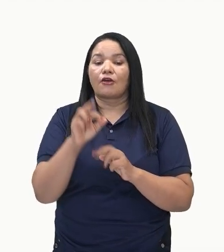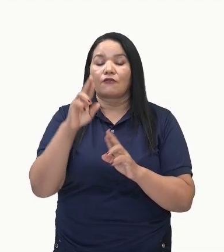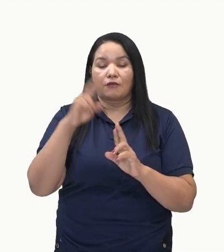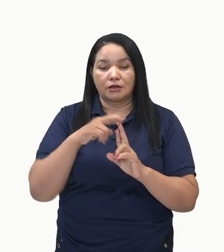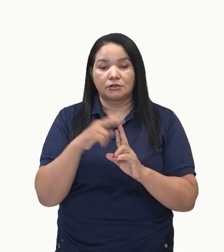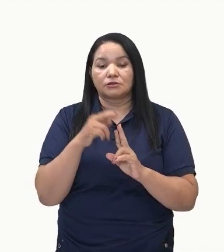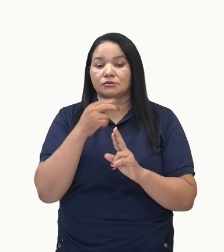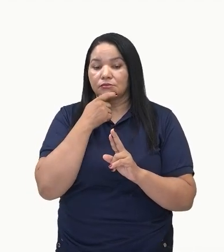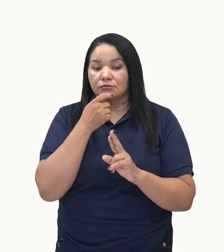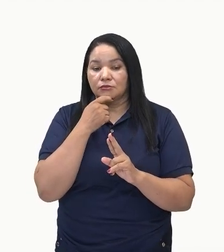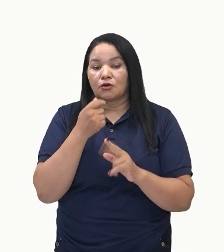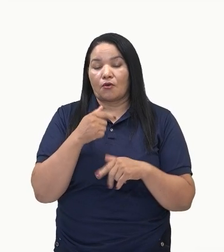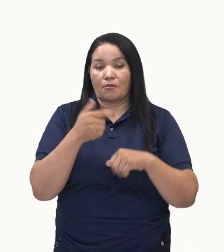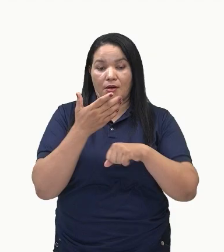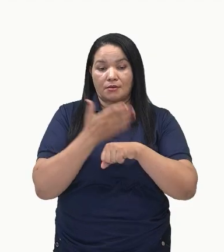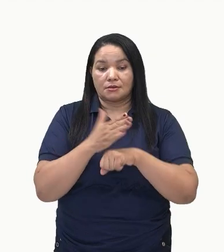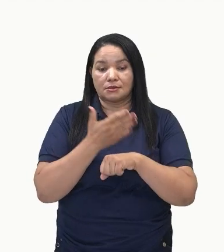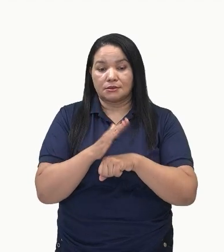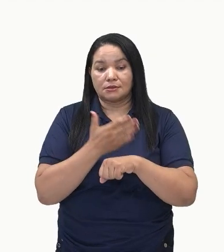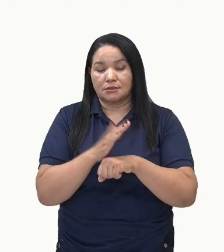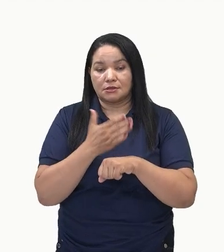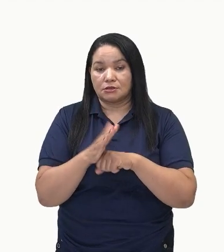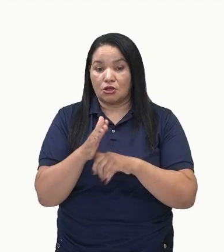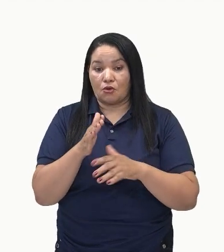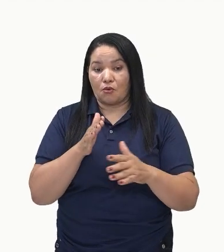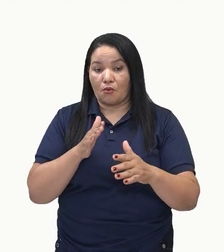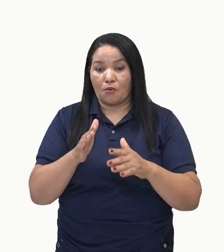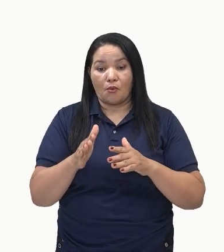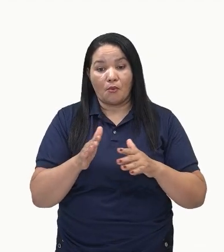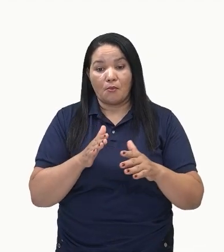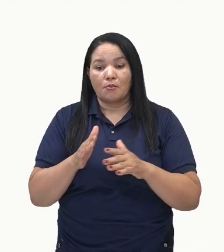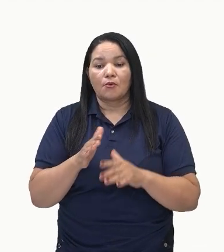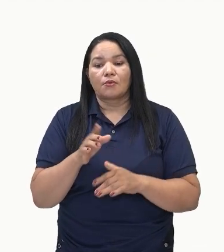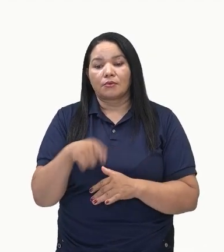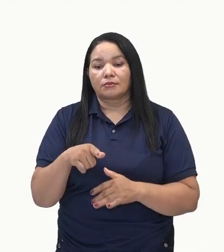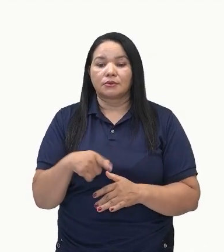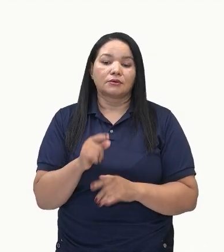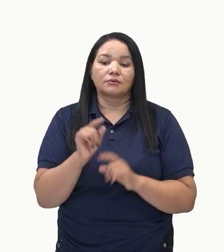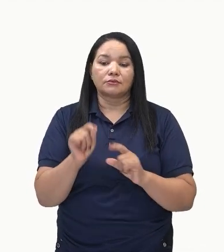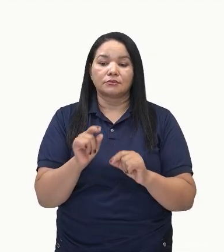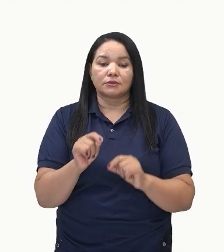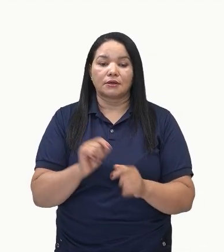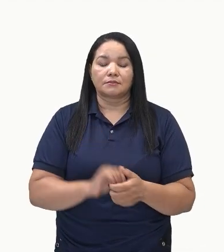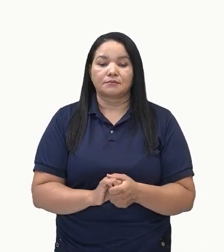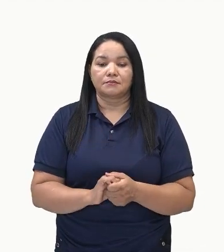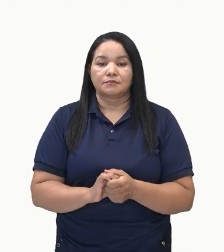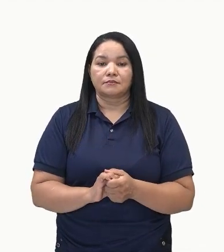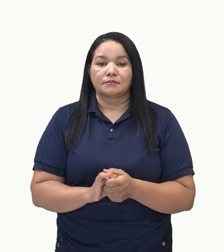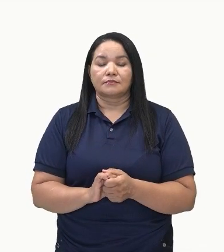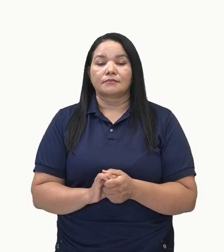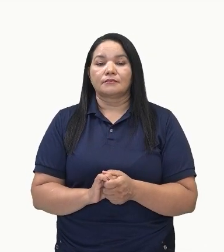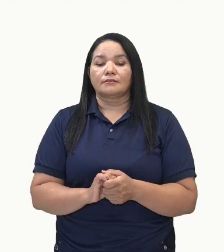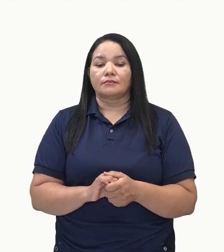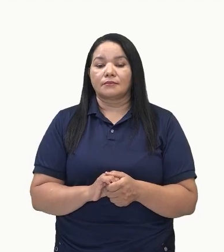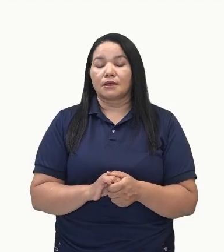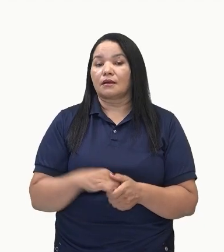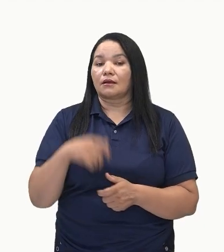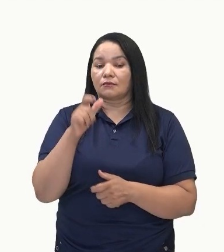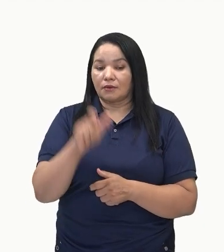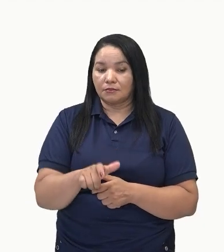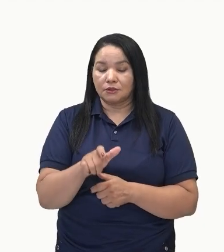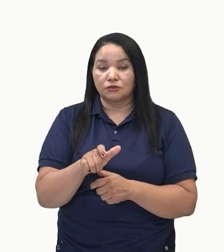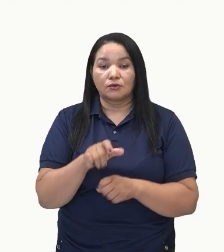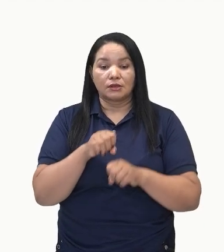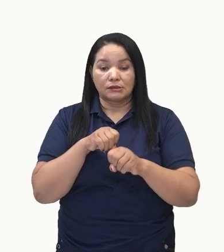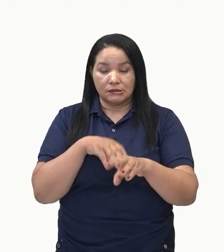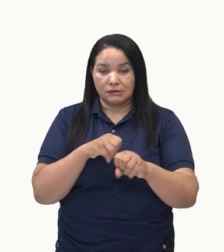compreenderem. A person who teaches robots new skills. Então, um treinador de robô é uma pessoa que vai